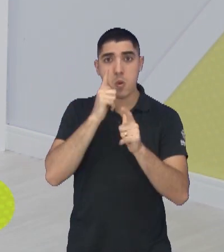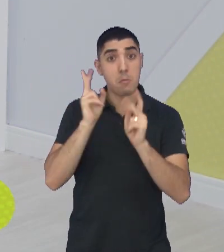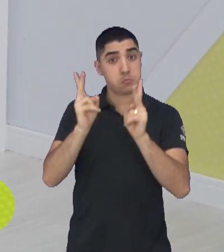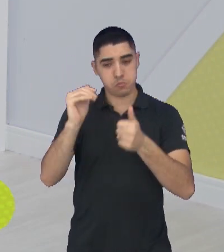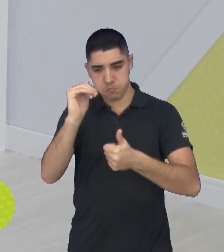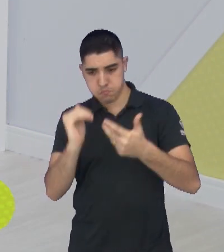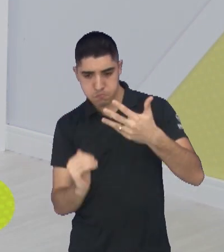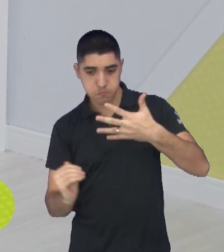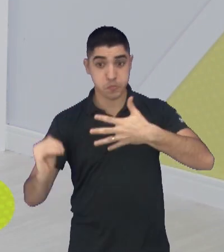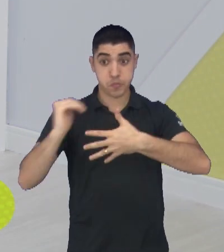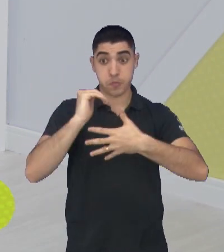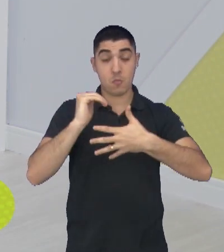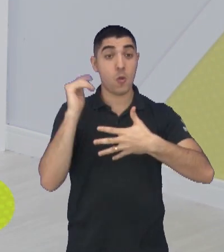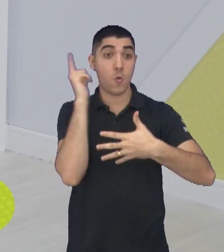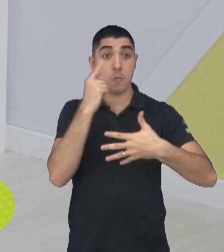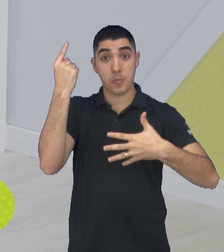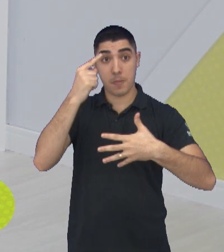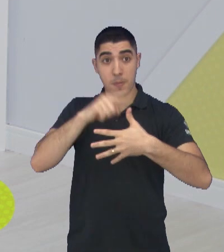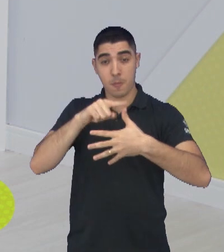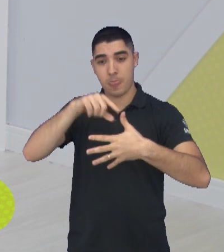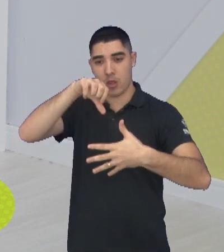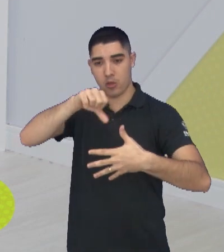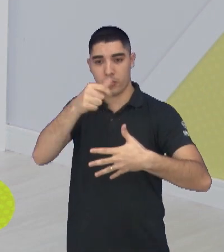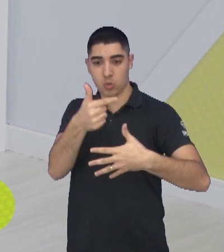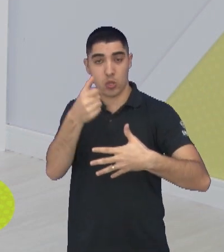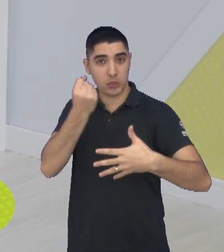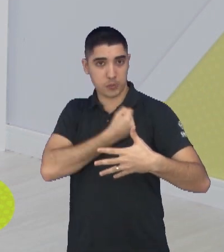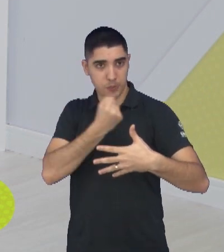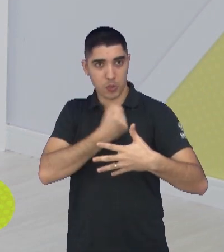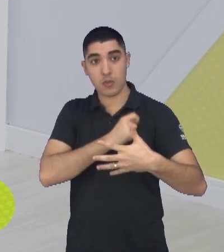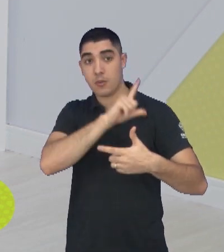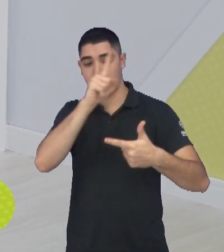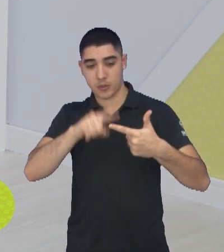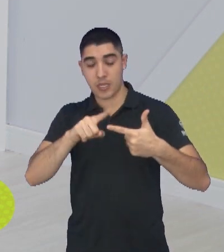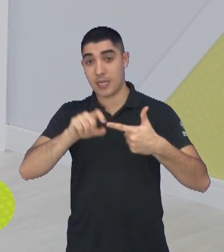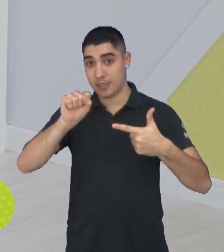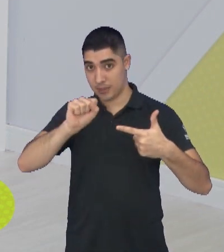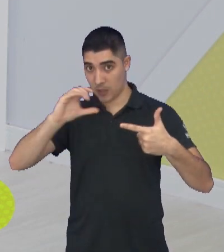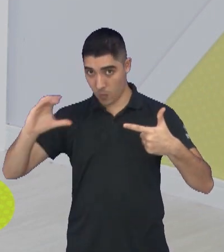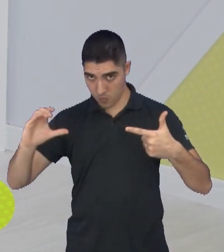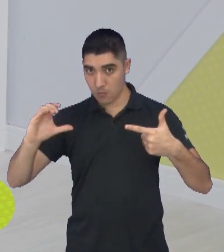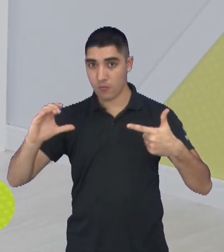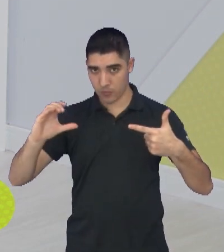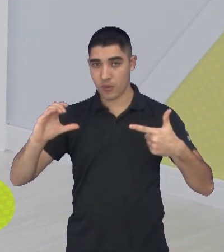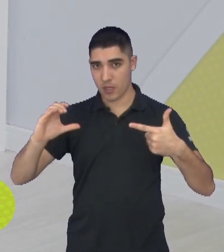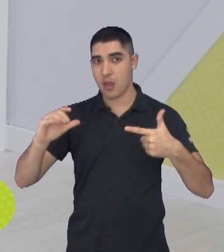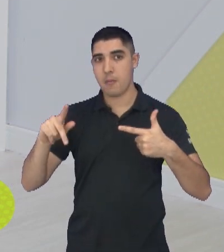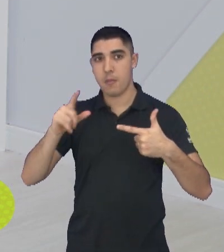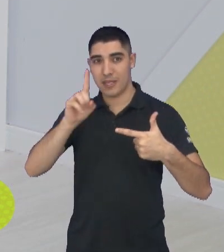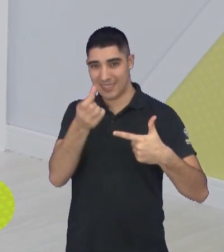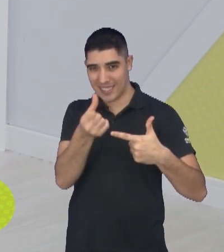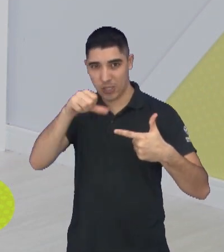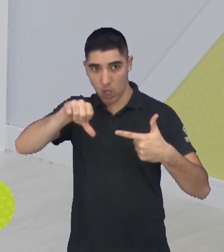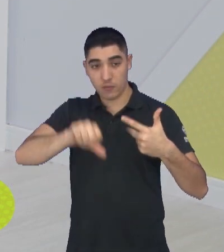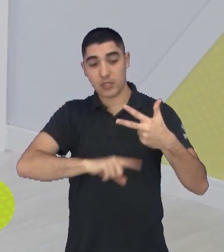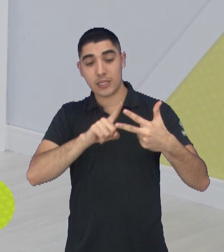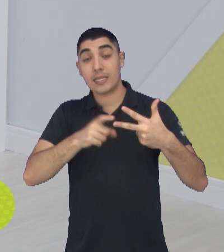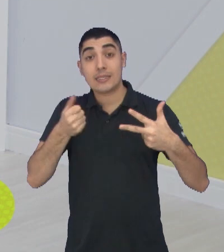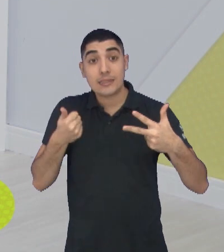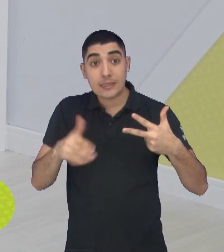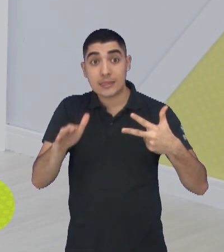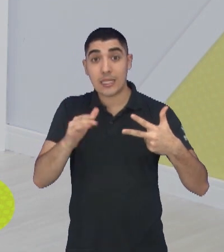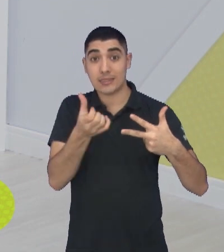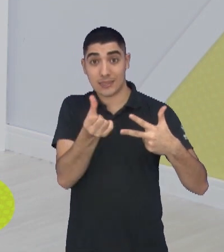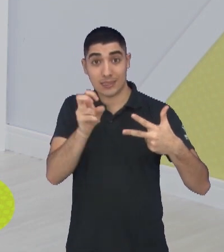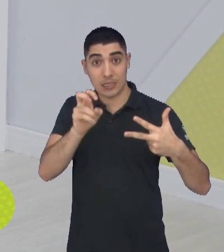na competição. São José aparece com 92 pontos, seguido por São Caetano do Sul com 69 e o Santos com